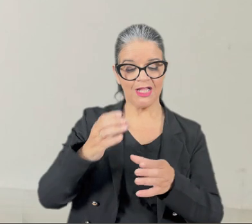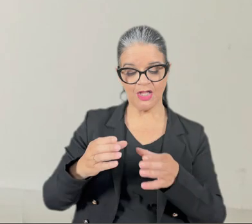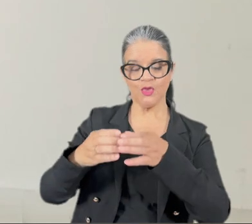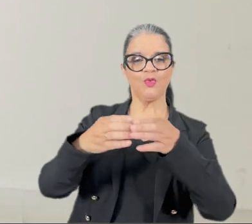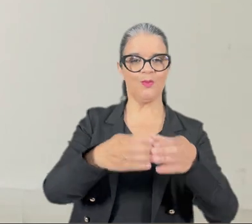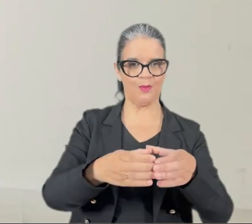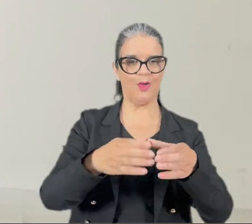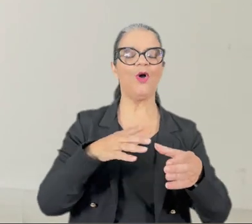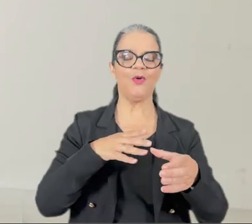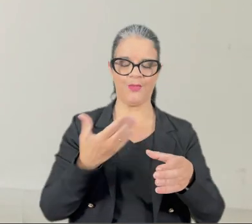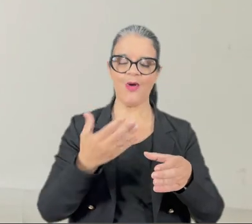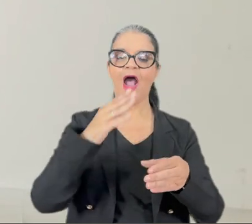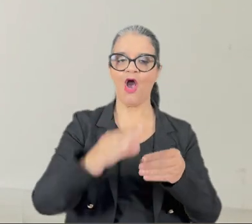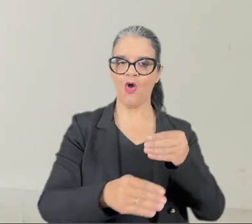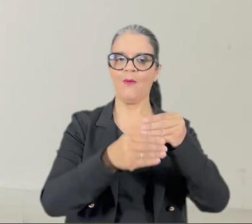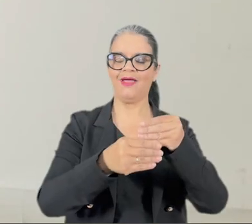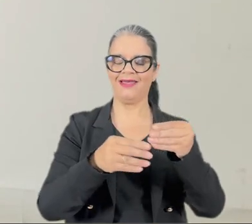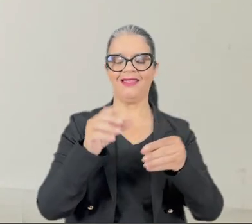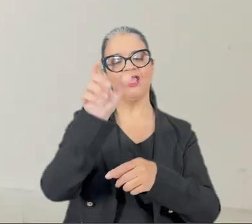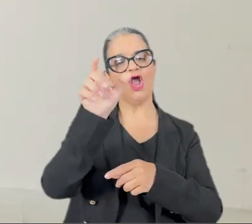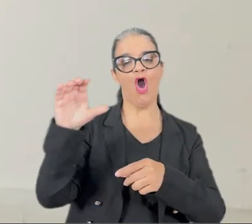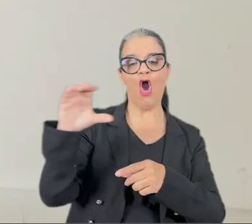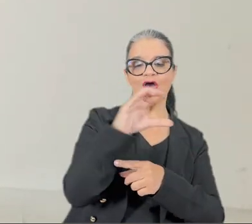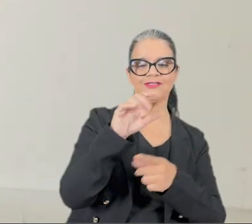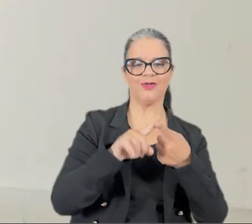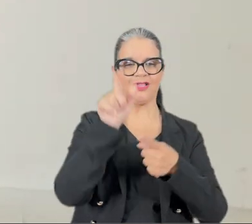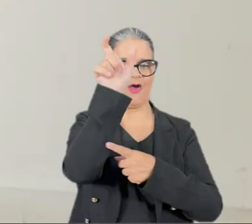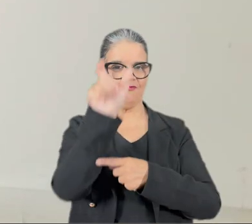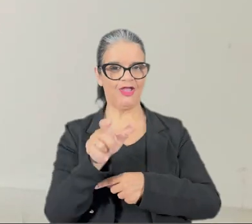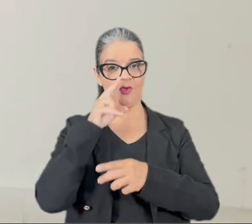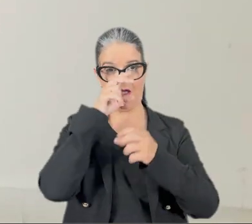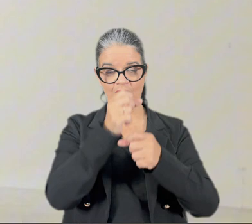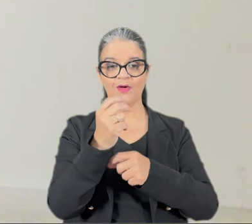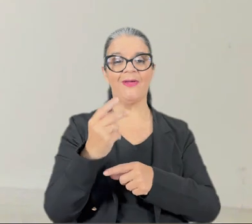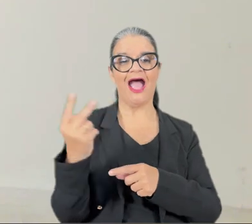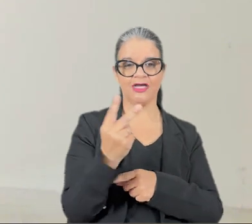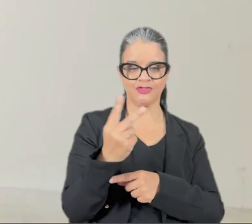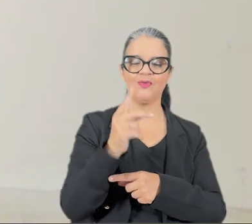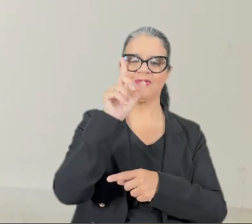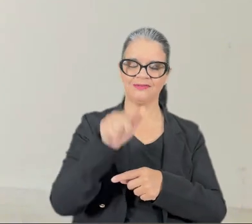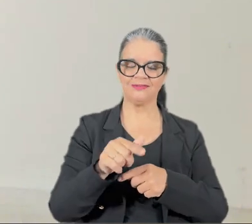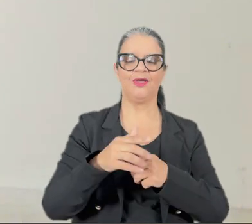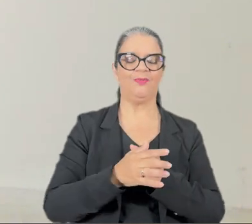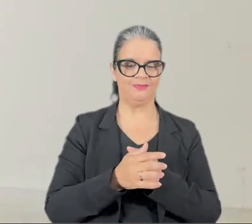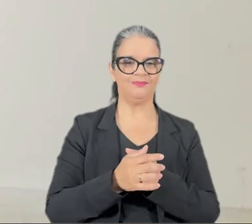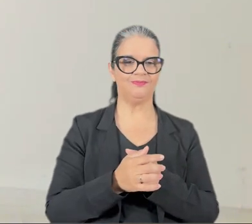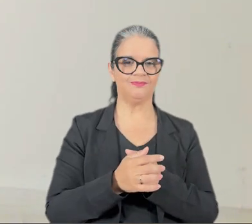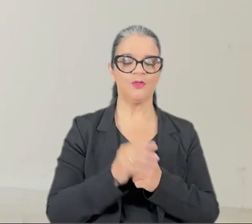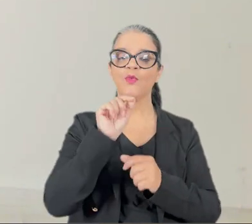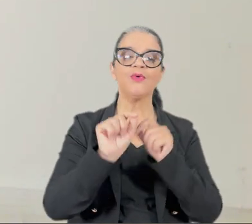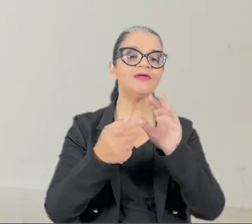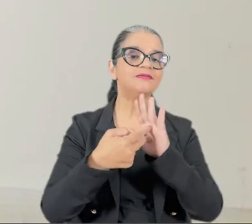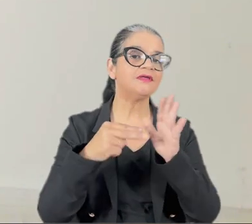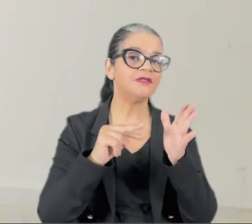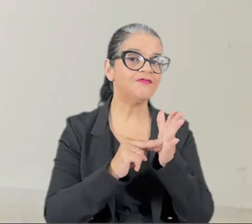a componente da força resultante horizontal e vertical, ambas são nulas. O